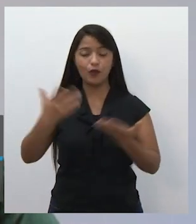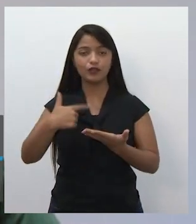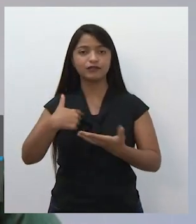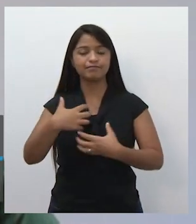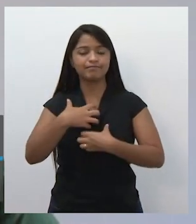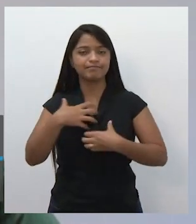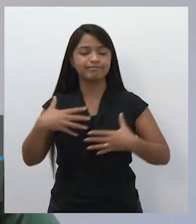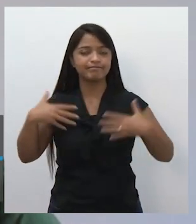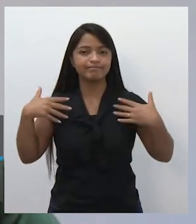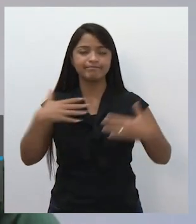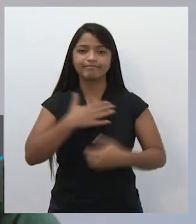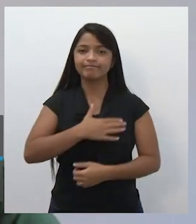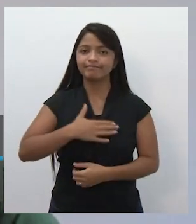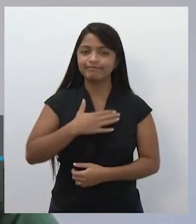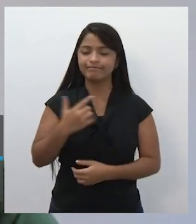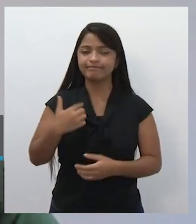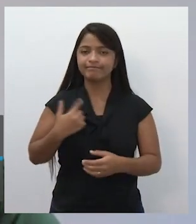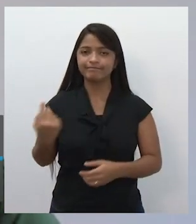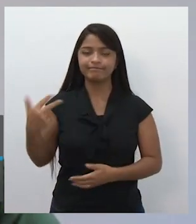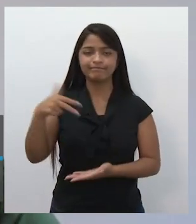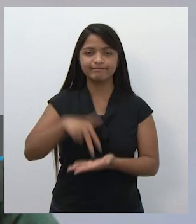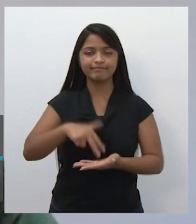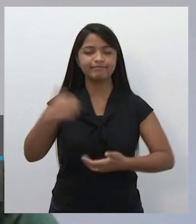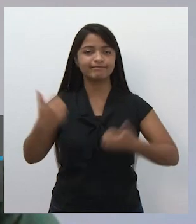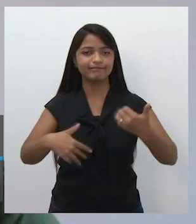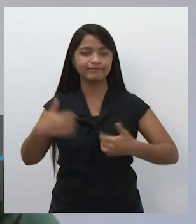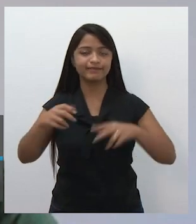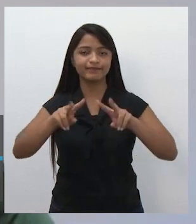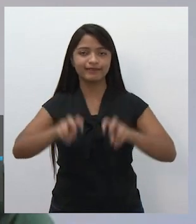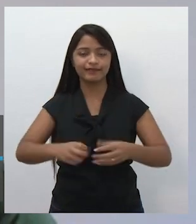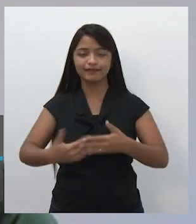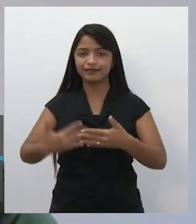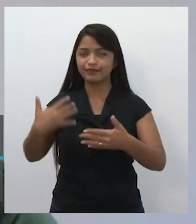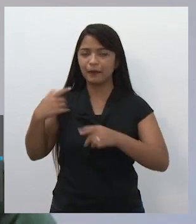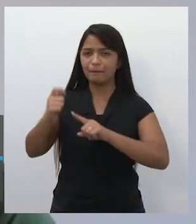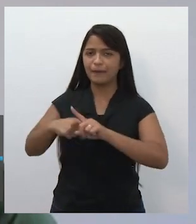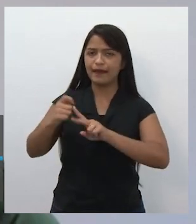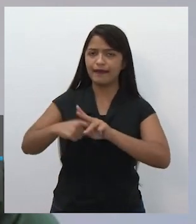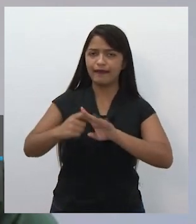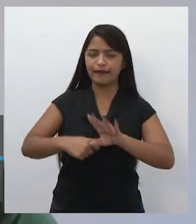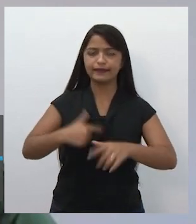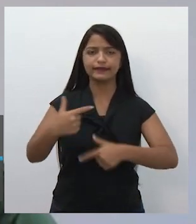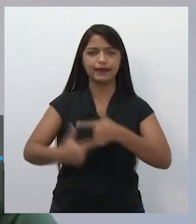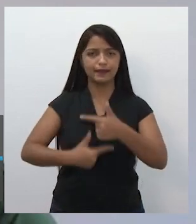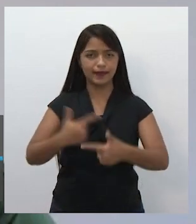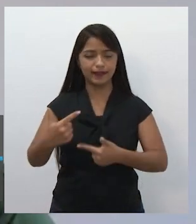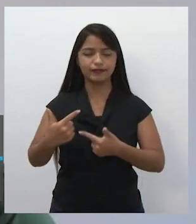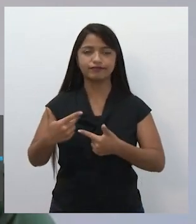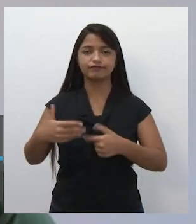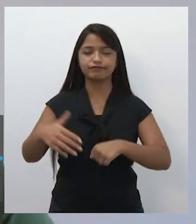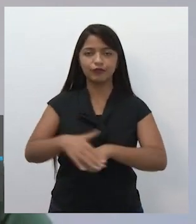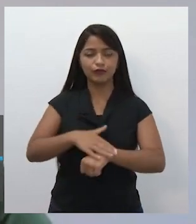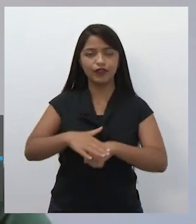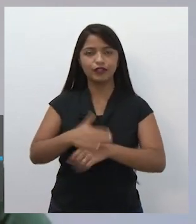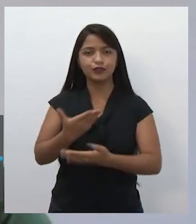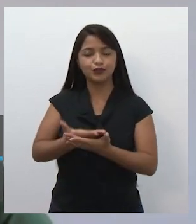pouco mais sobre o nosso trabalho, sobre esses meses todos de construção, de conversa, de